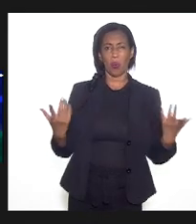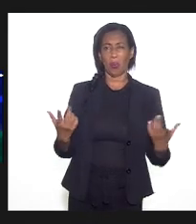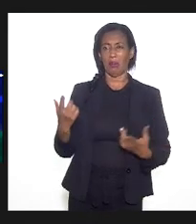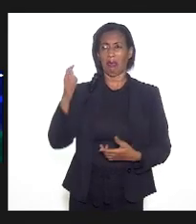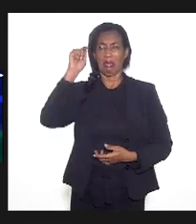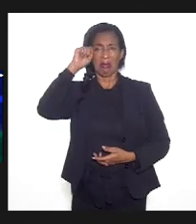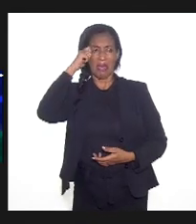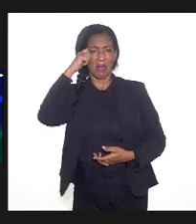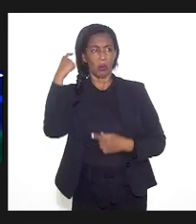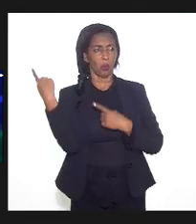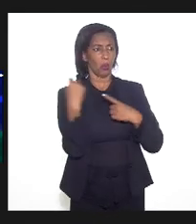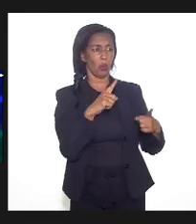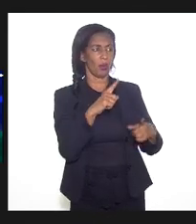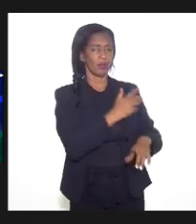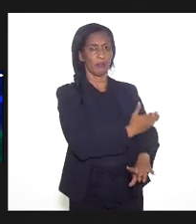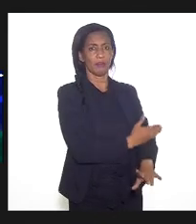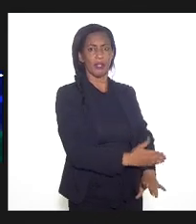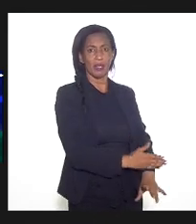negros contra brancos,